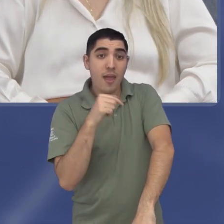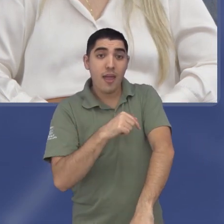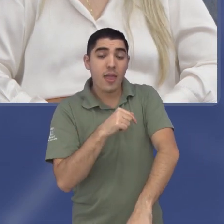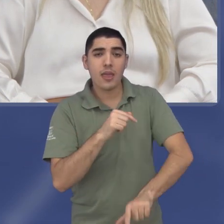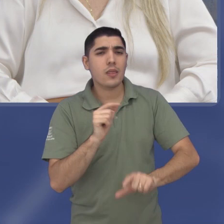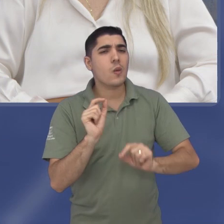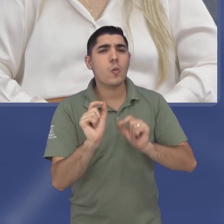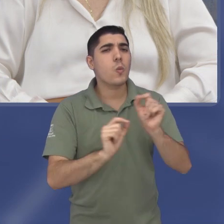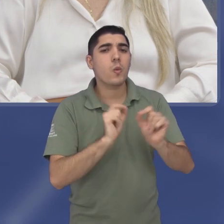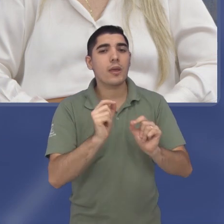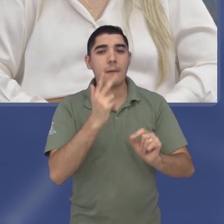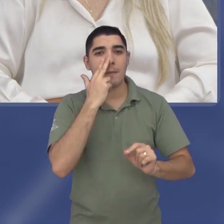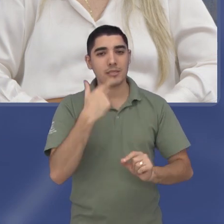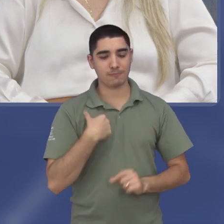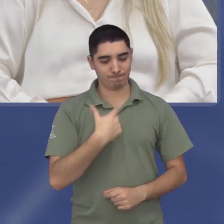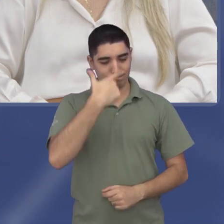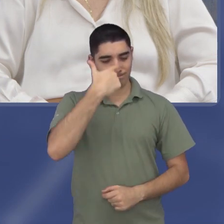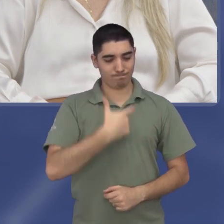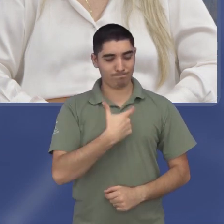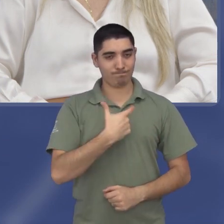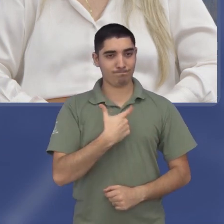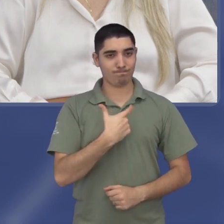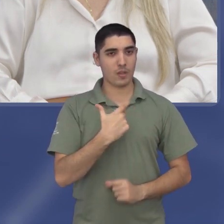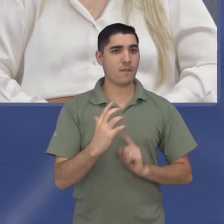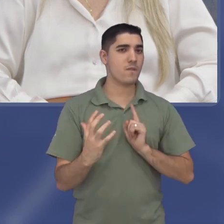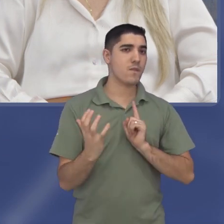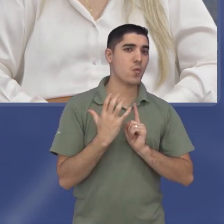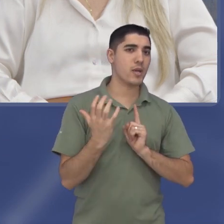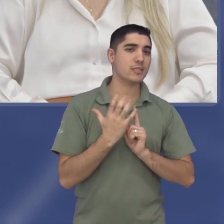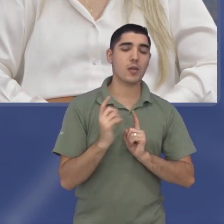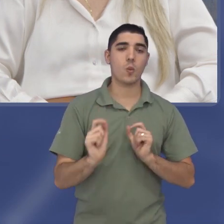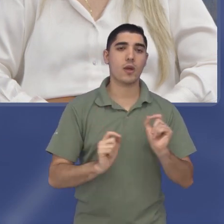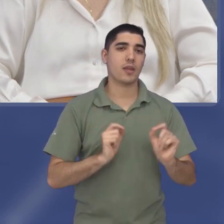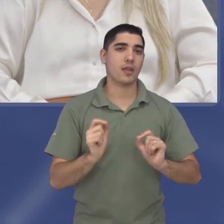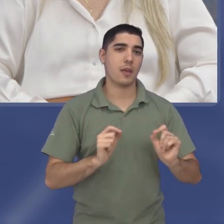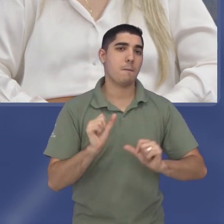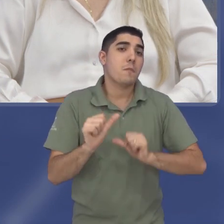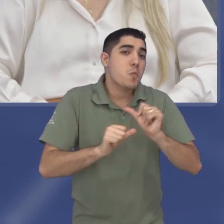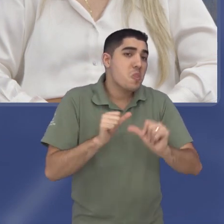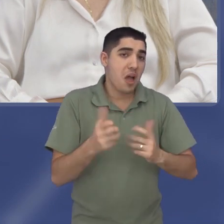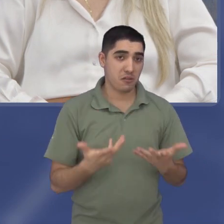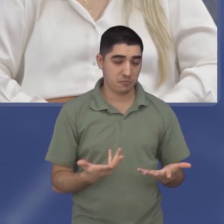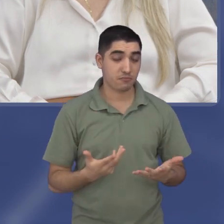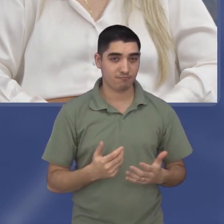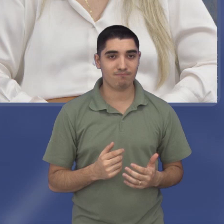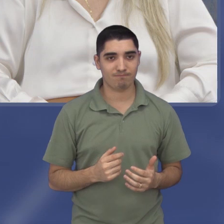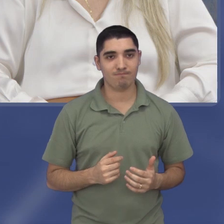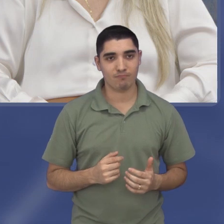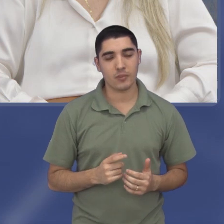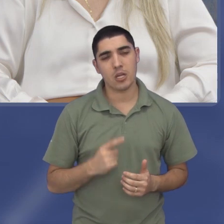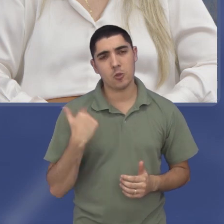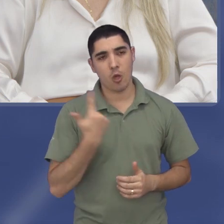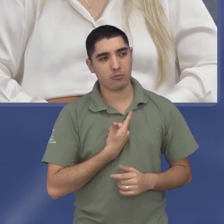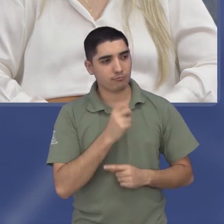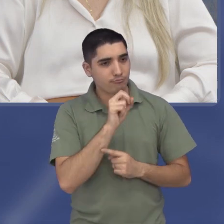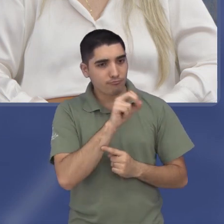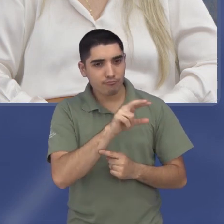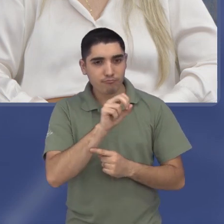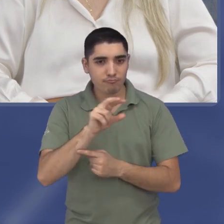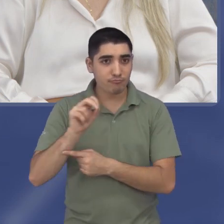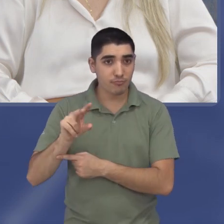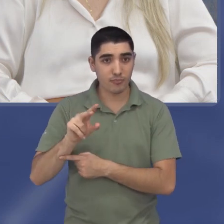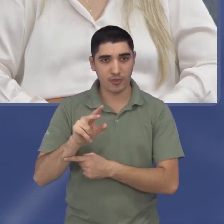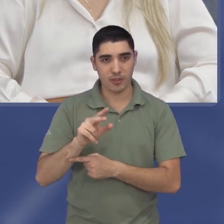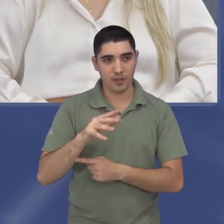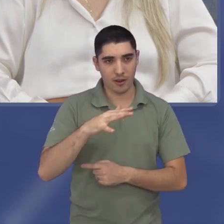que influenciam esse estado emocional, né? Então, a gente vê bastante isso na mente, na